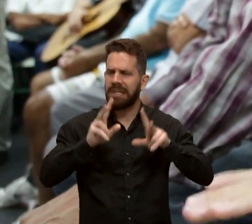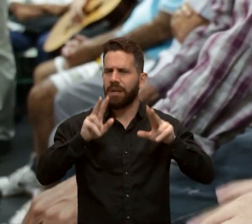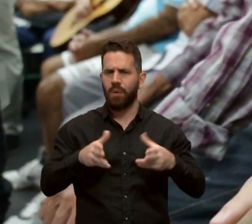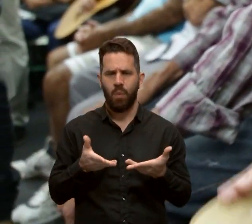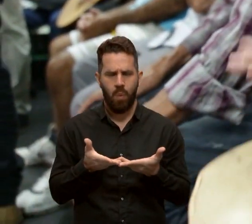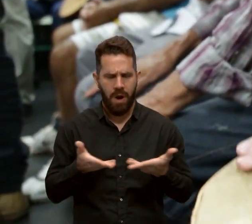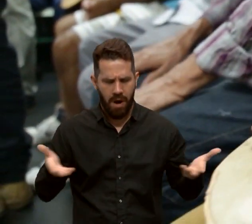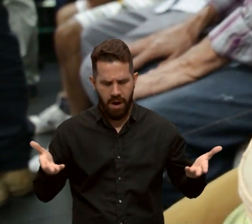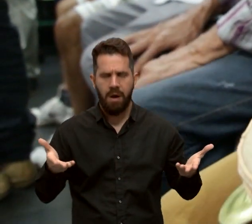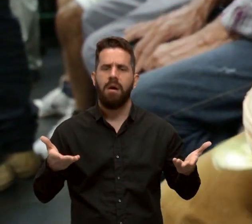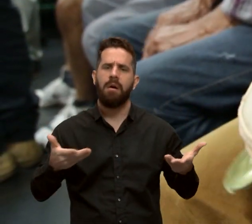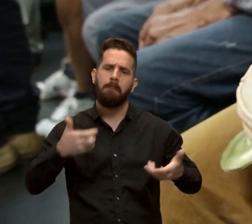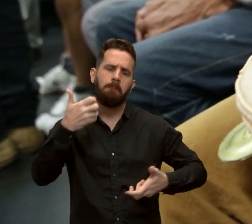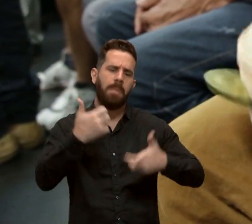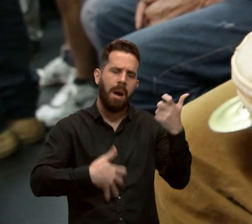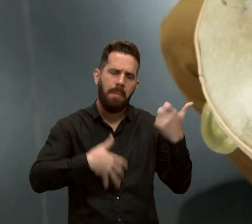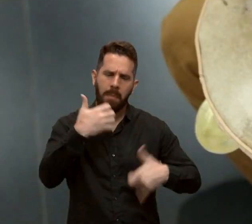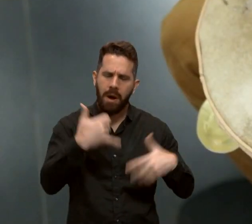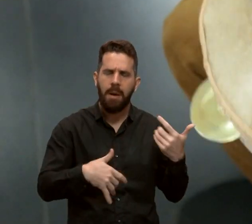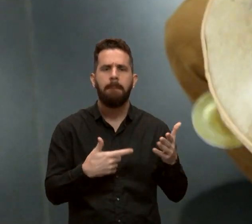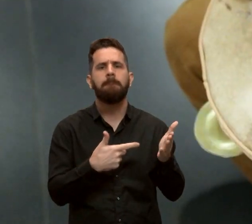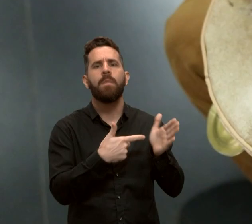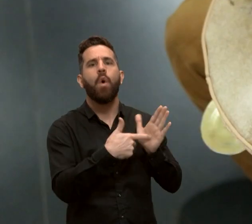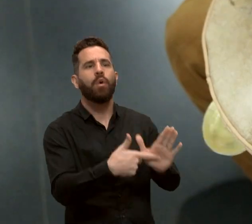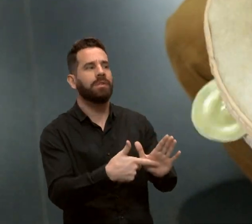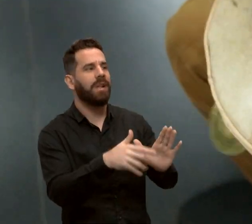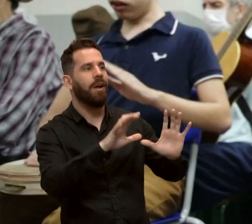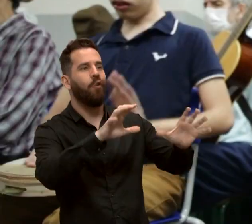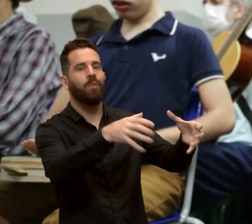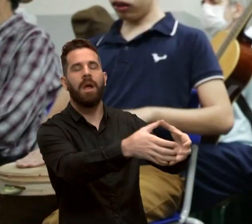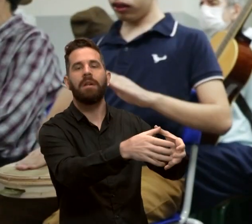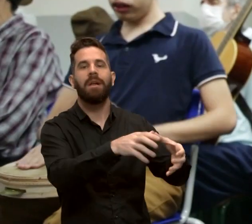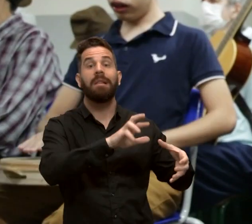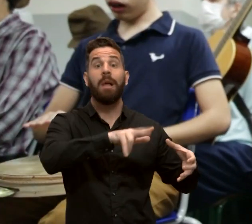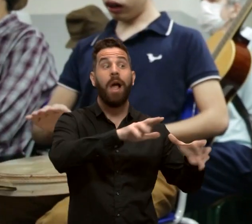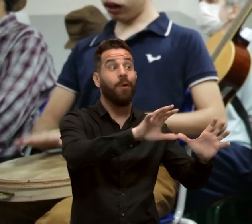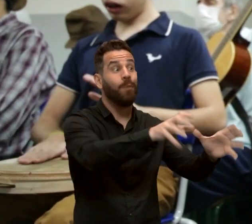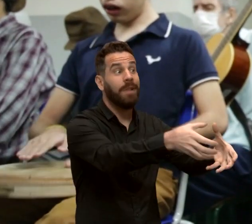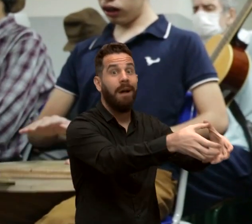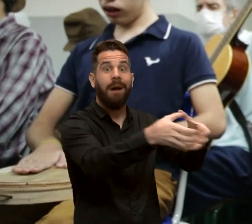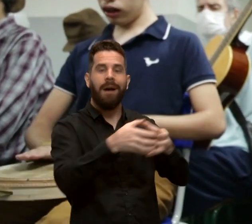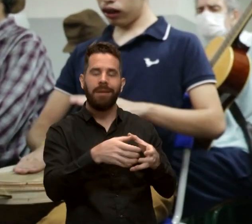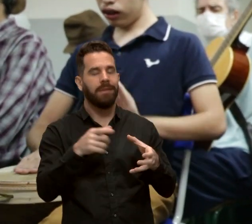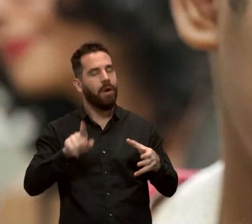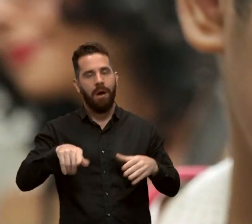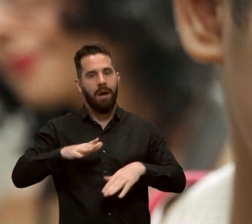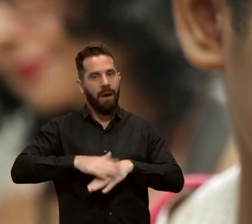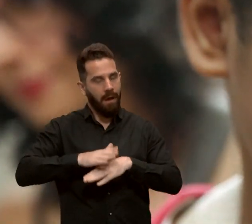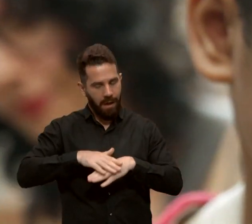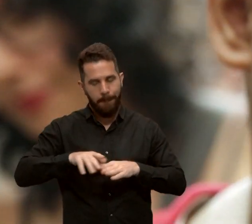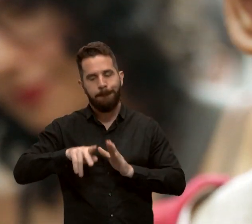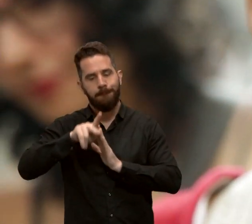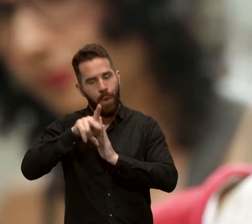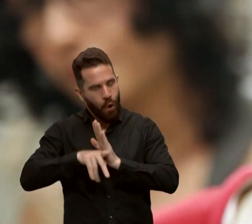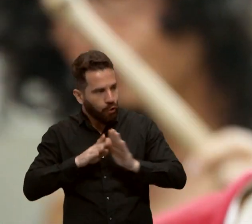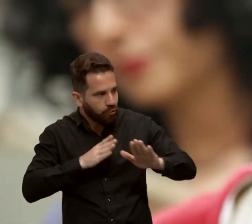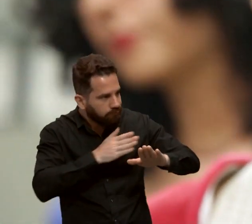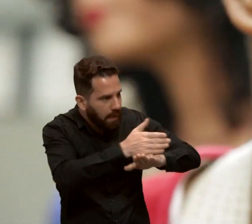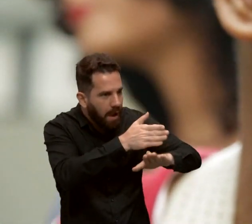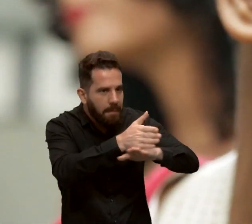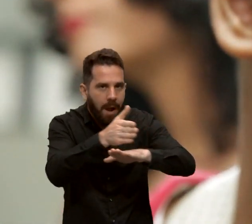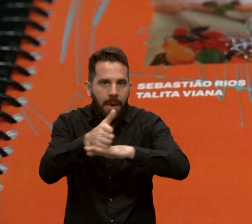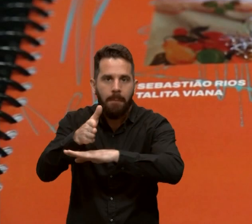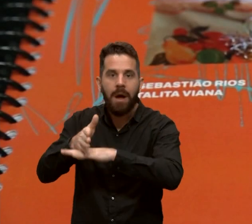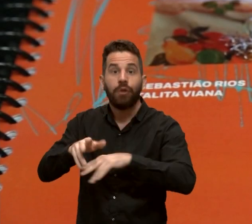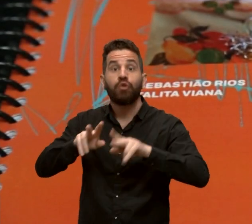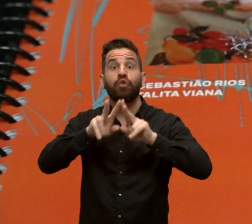de trazer para a comunidade, não é a comunidade ir, é o próprio projeto que traz a cultura da Folia de